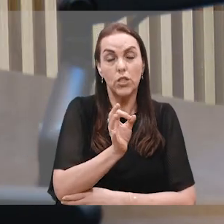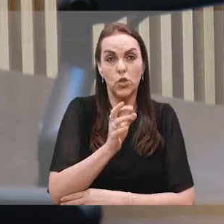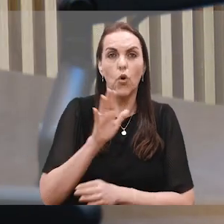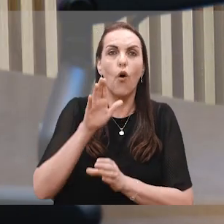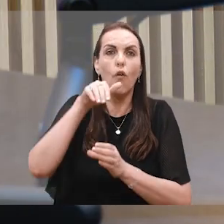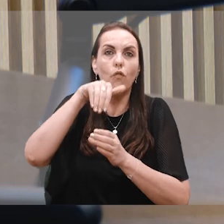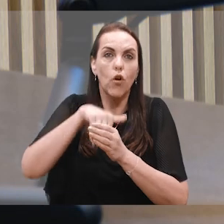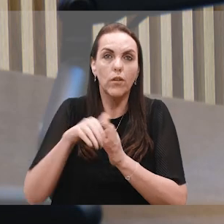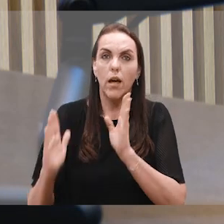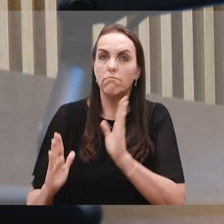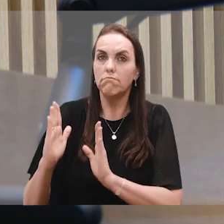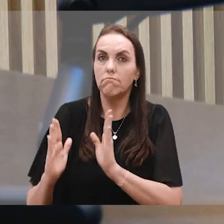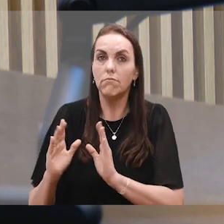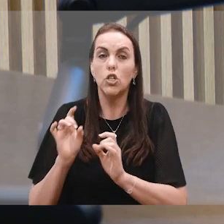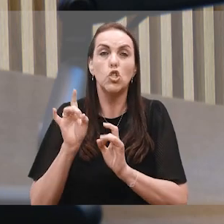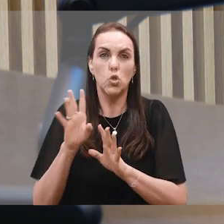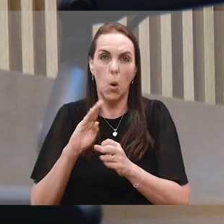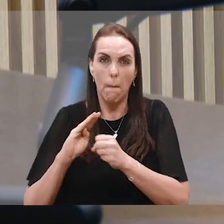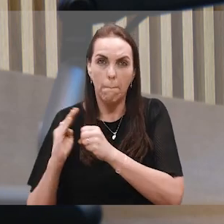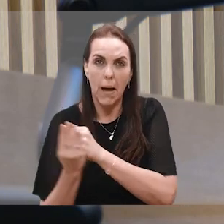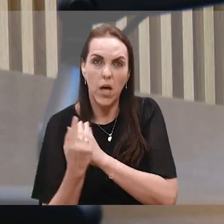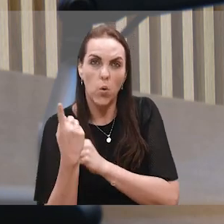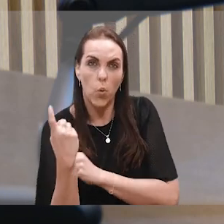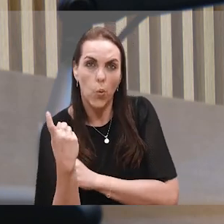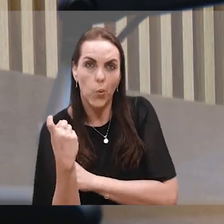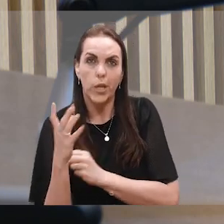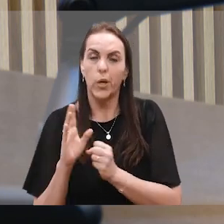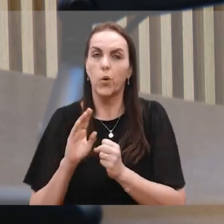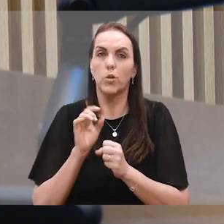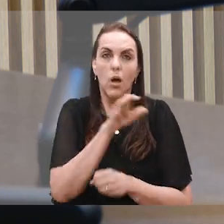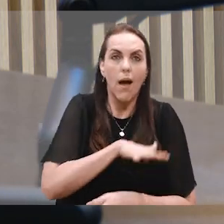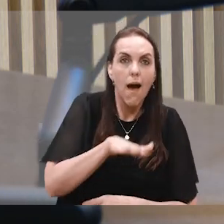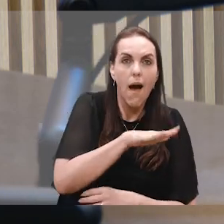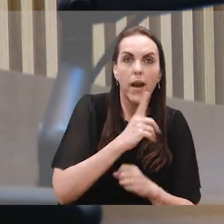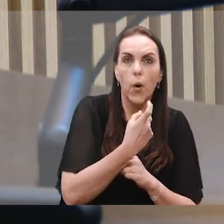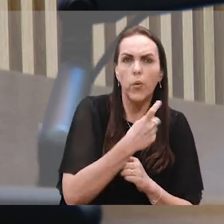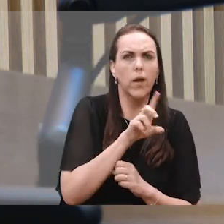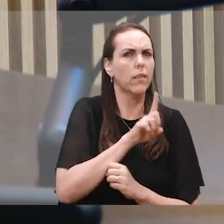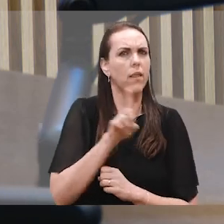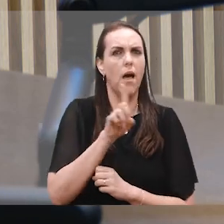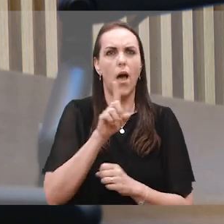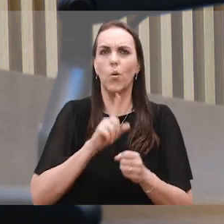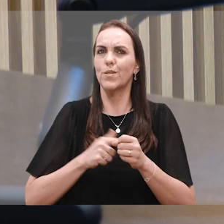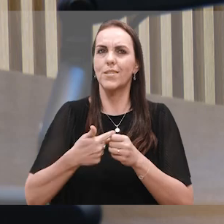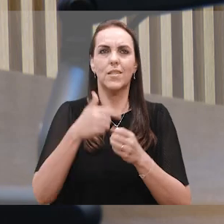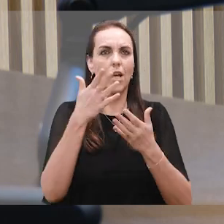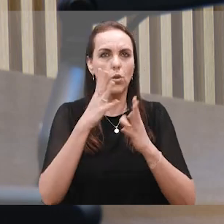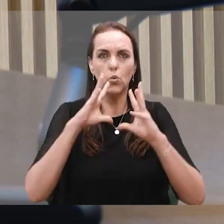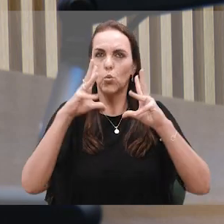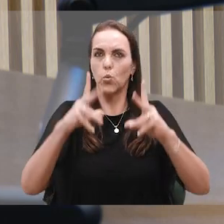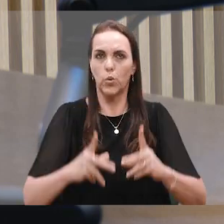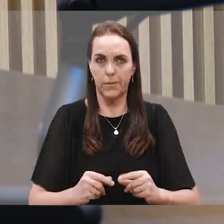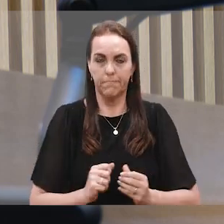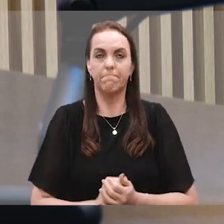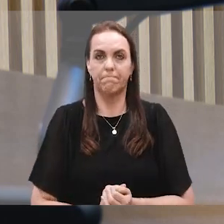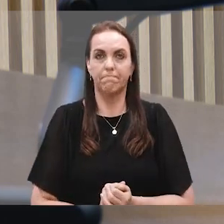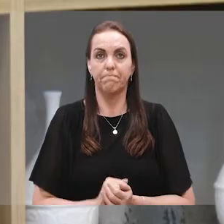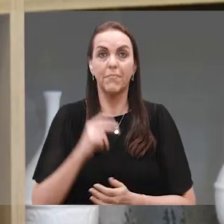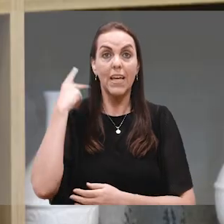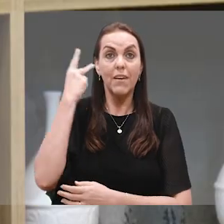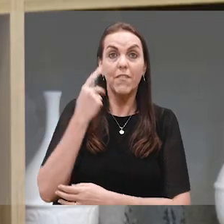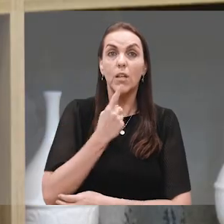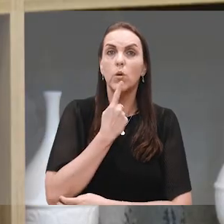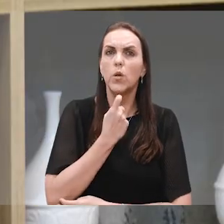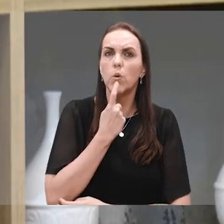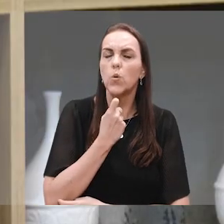um recorte, né? nem só de um bairro, Exato. nem só de uma área, É né? da Eu cidade. sou da cidade, né? Então,